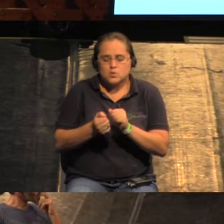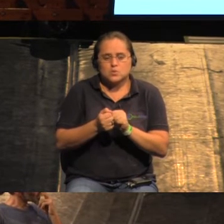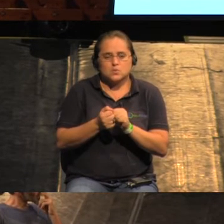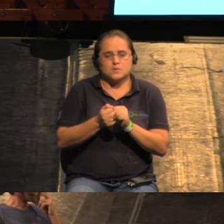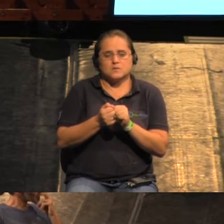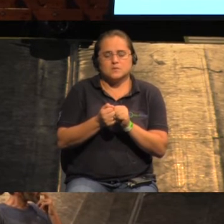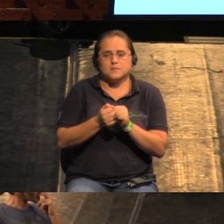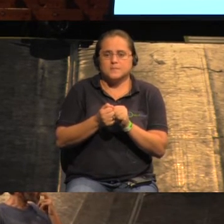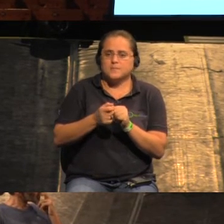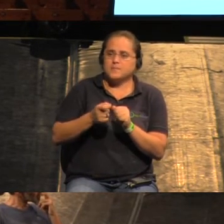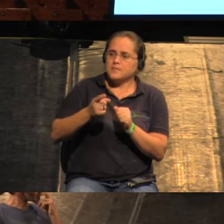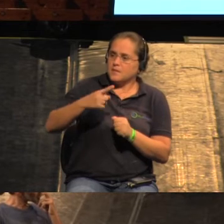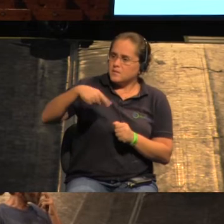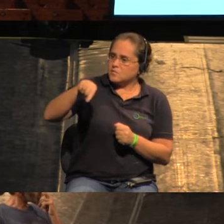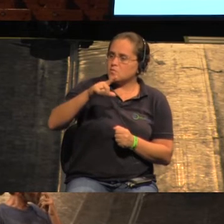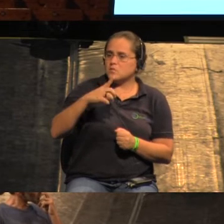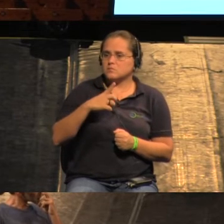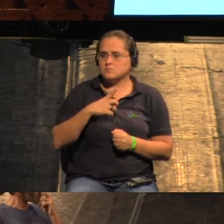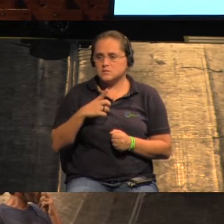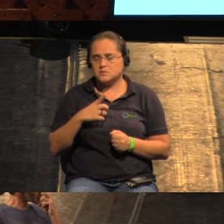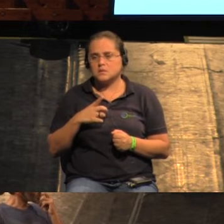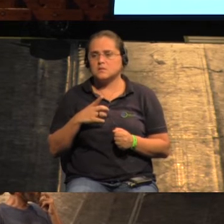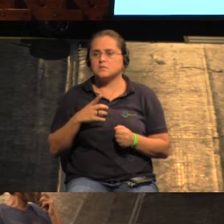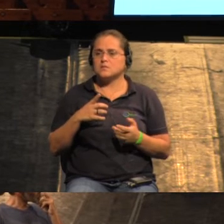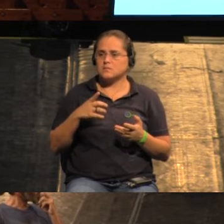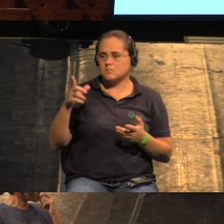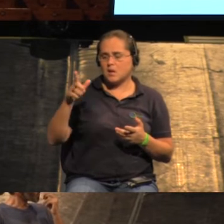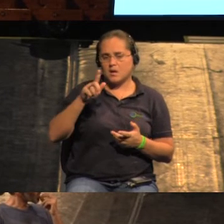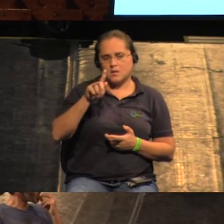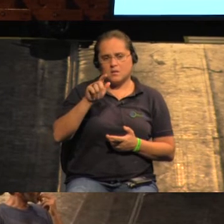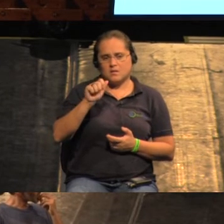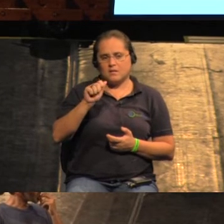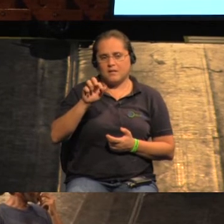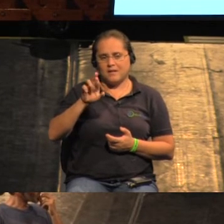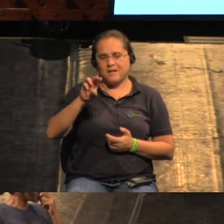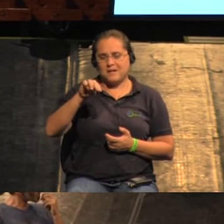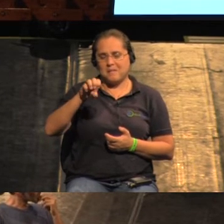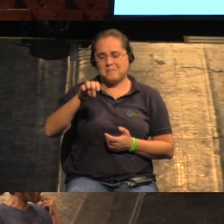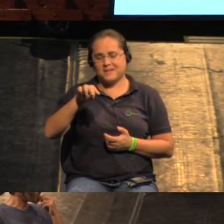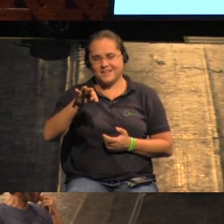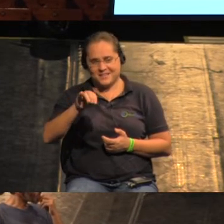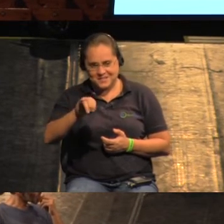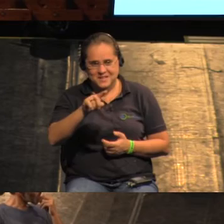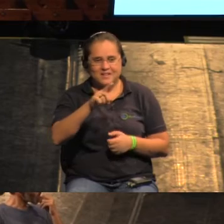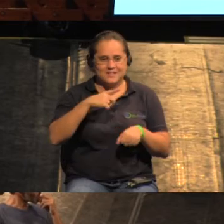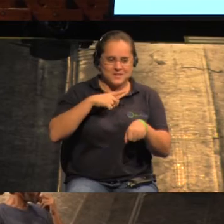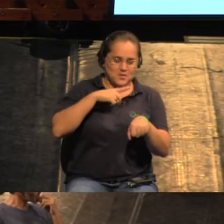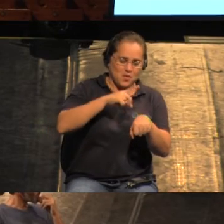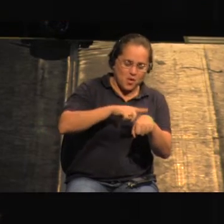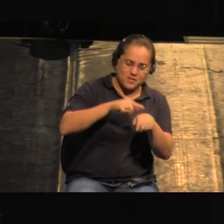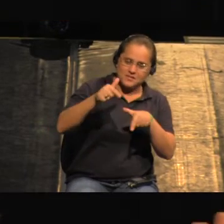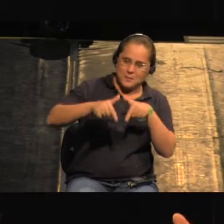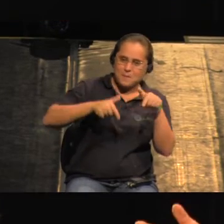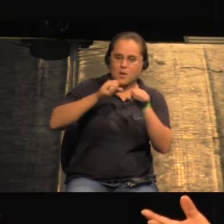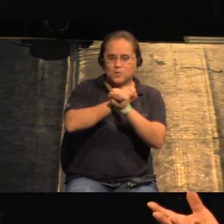coisas, onde vocês têm o distrito de Garment, e temos horários de